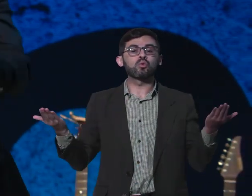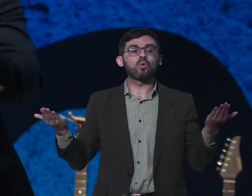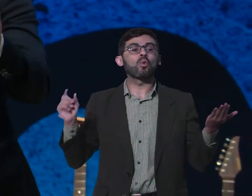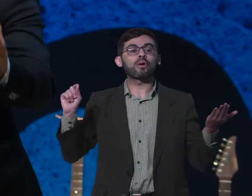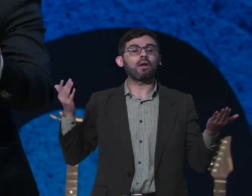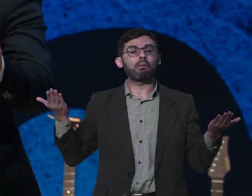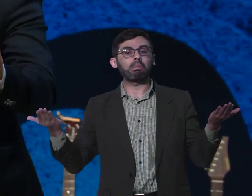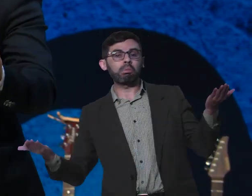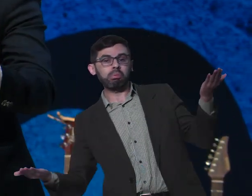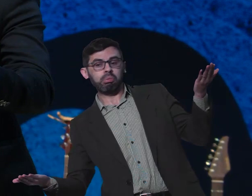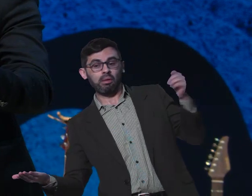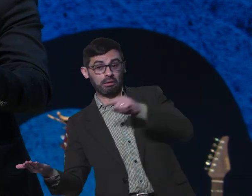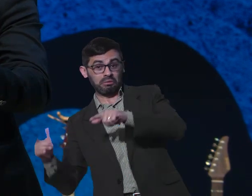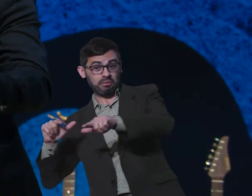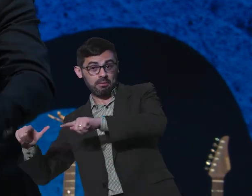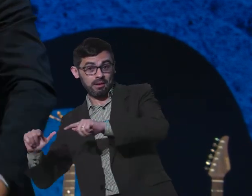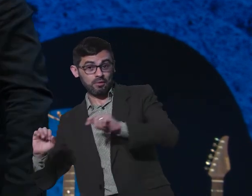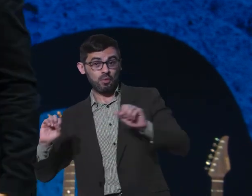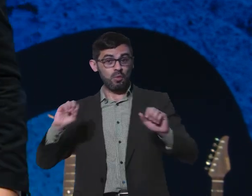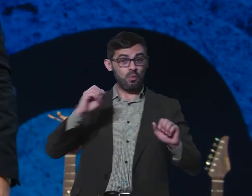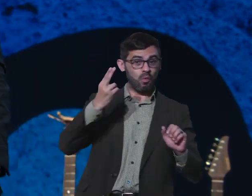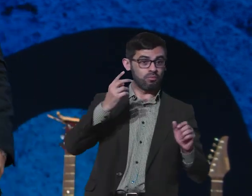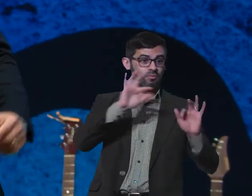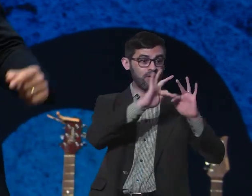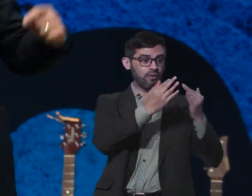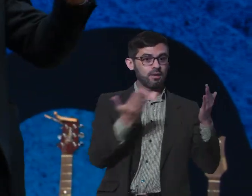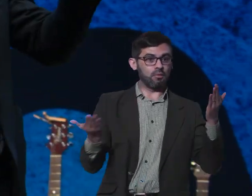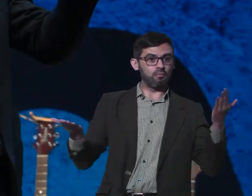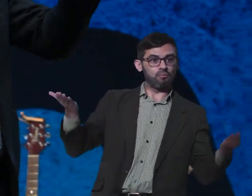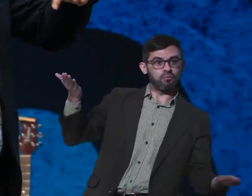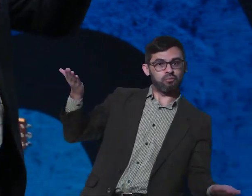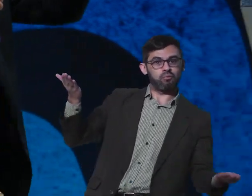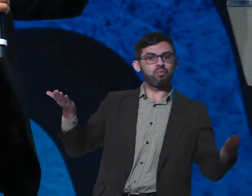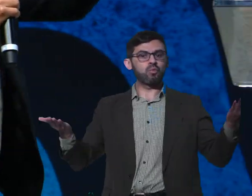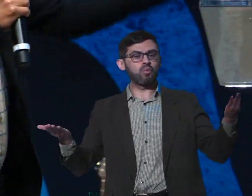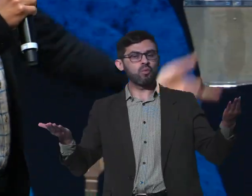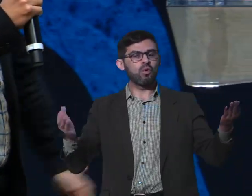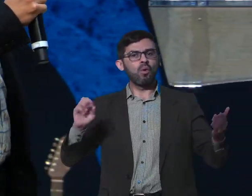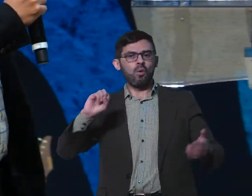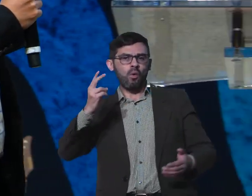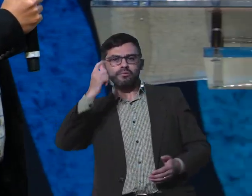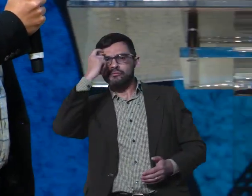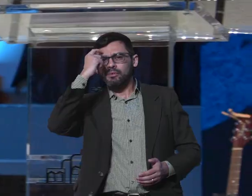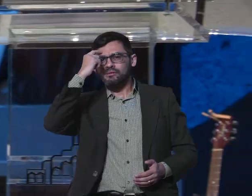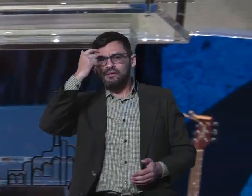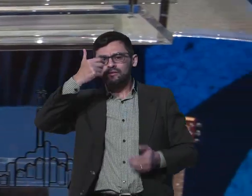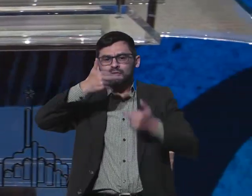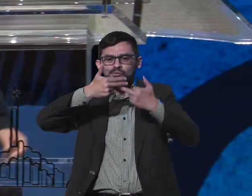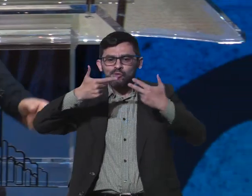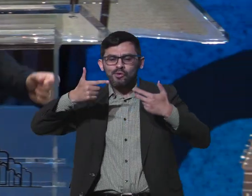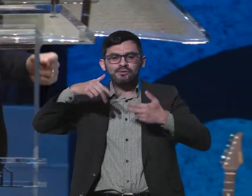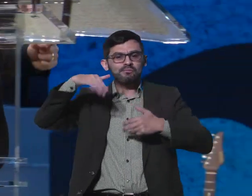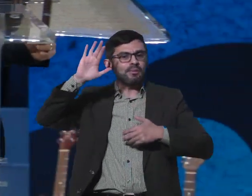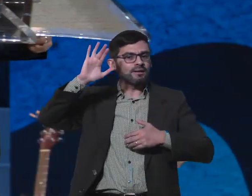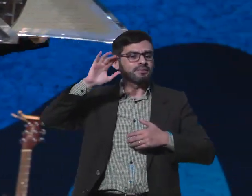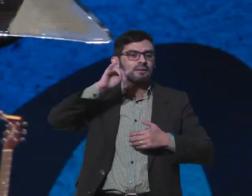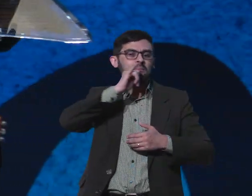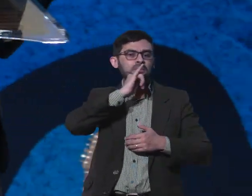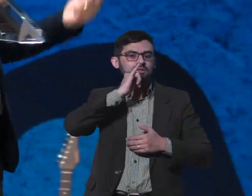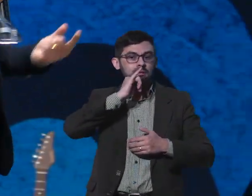esse pêndulo? E se você pensasse mais em algumas coisas, o tempo que